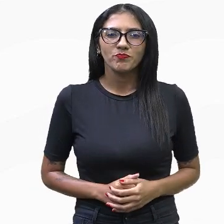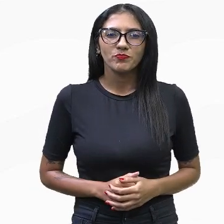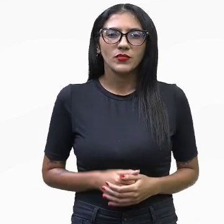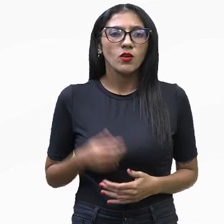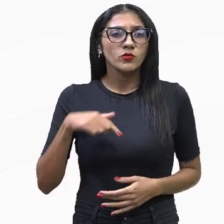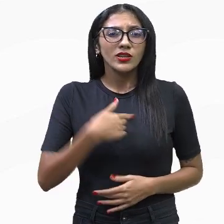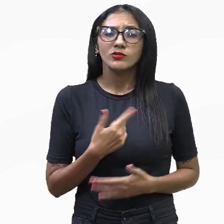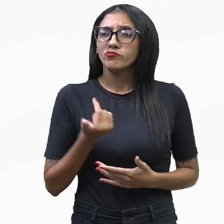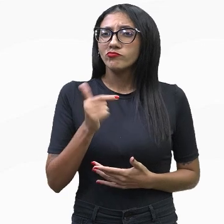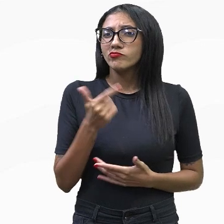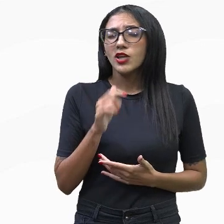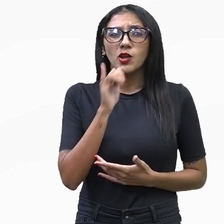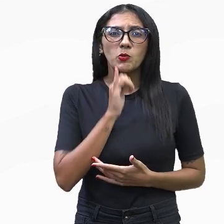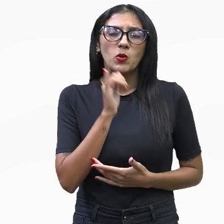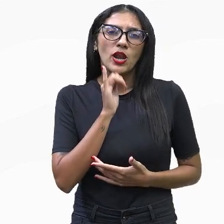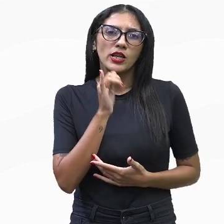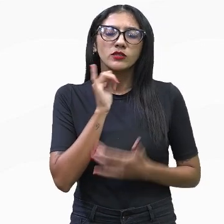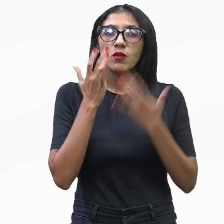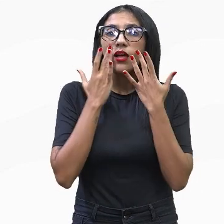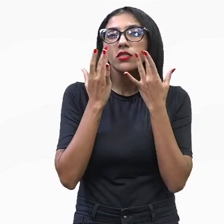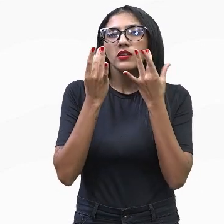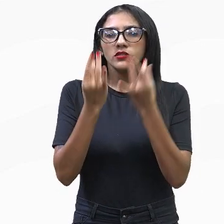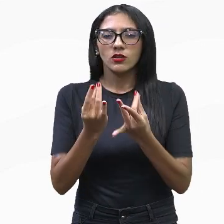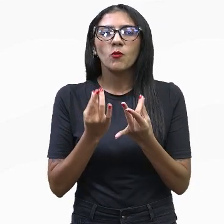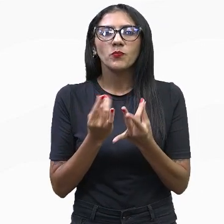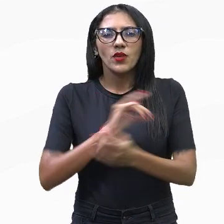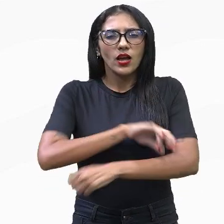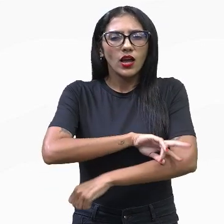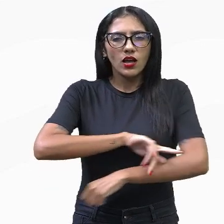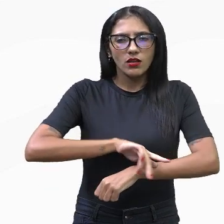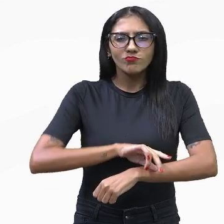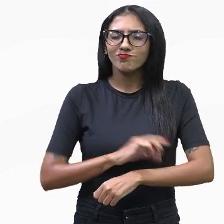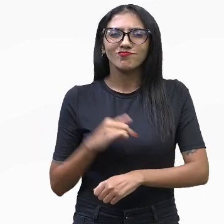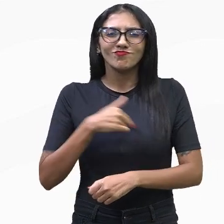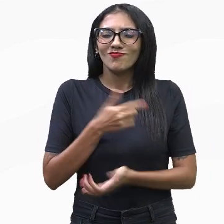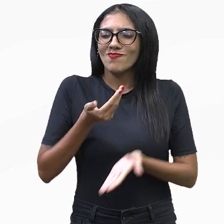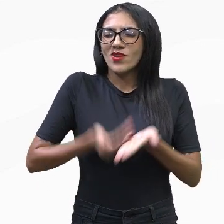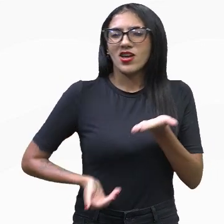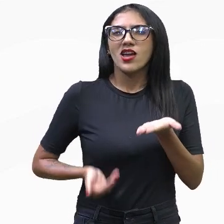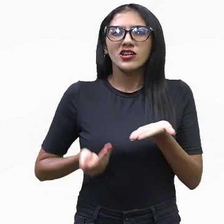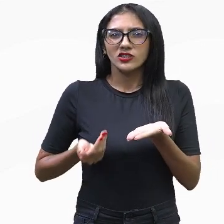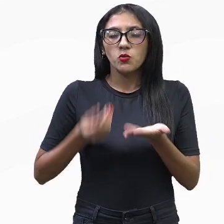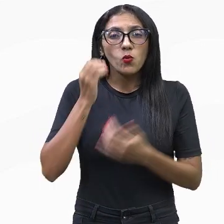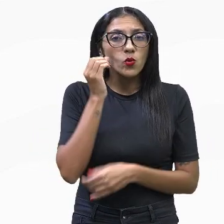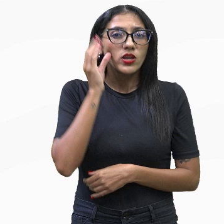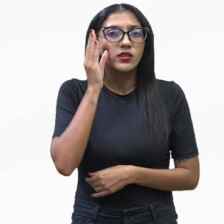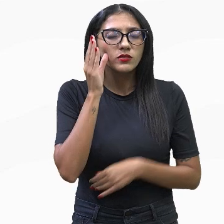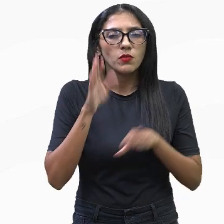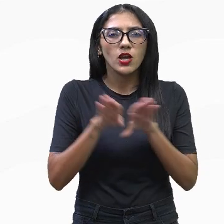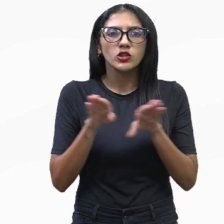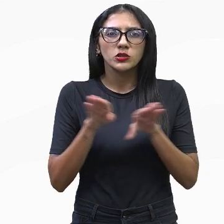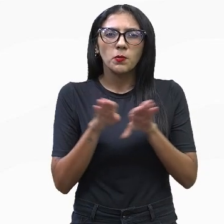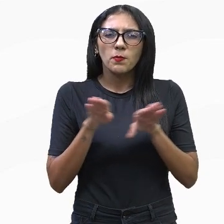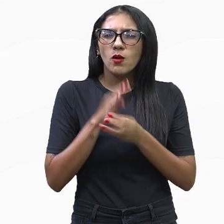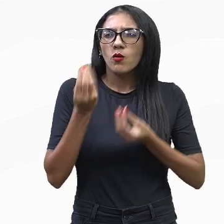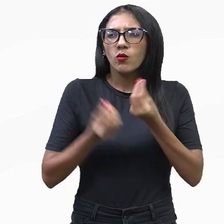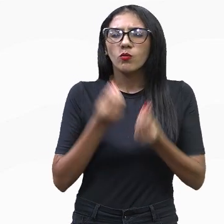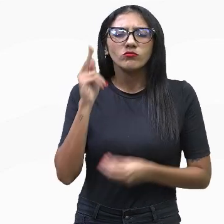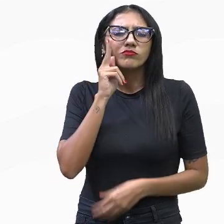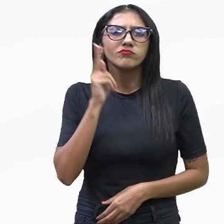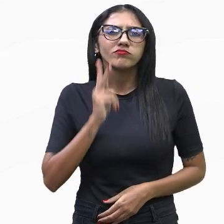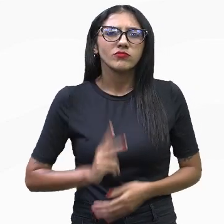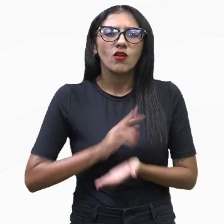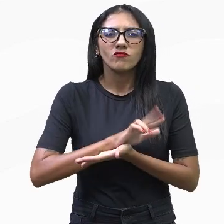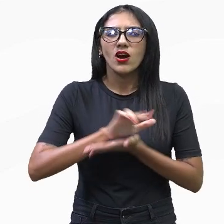damos visibilidade a elas, perdemos a compreensão histórica da diversidade